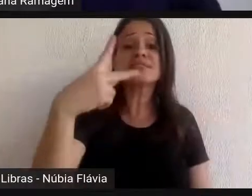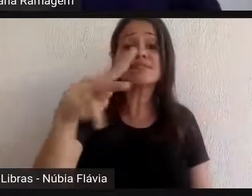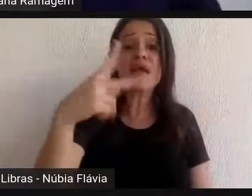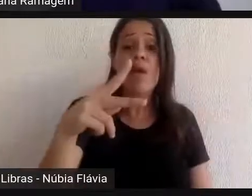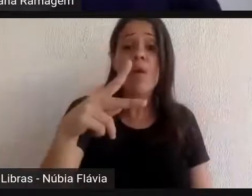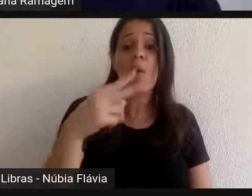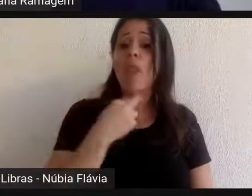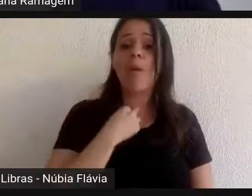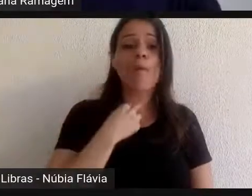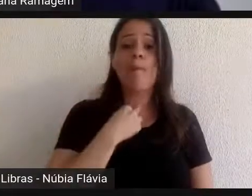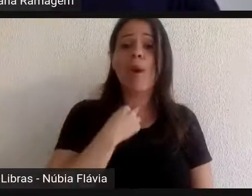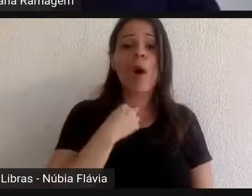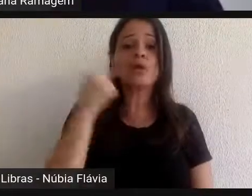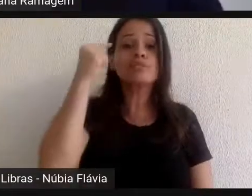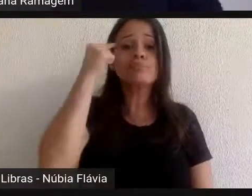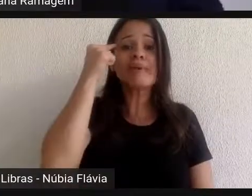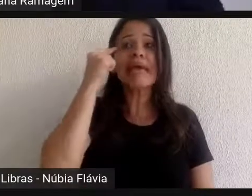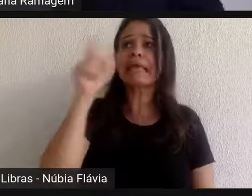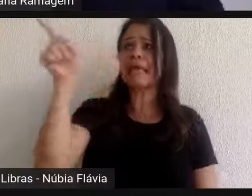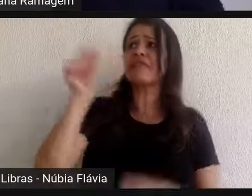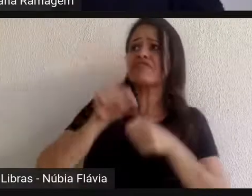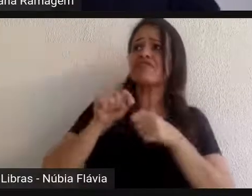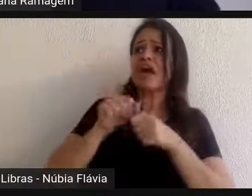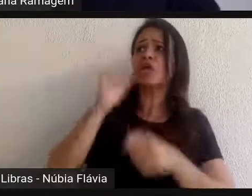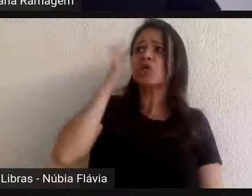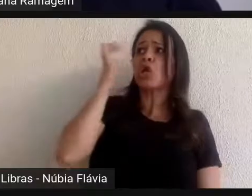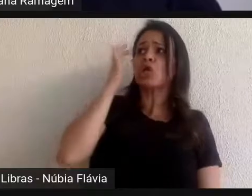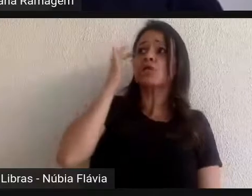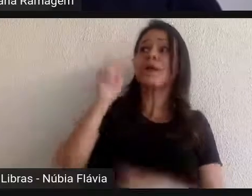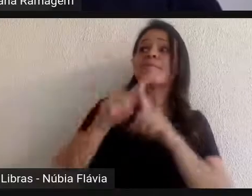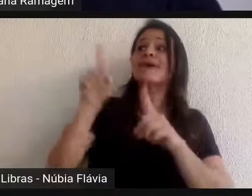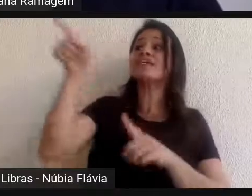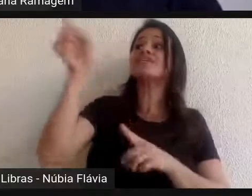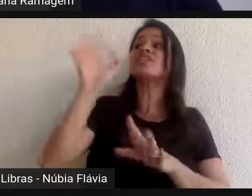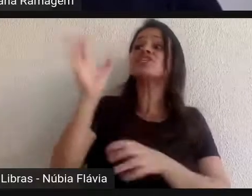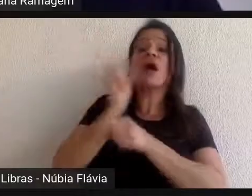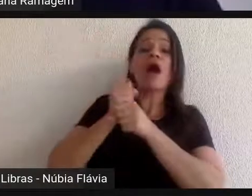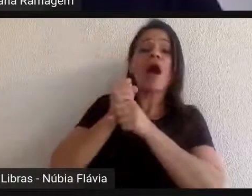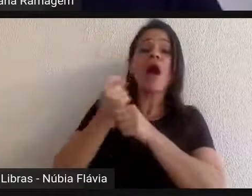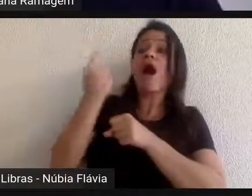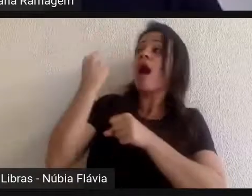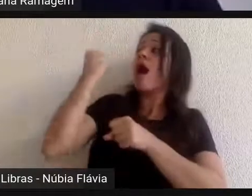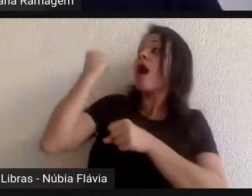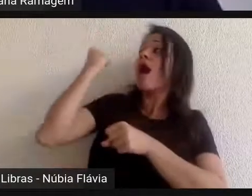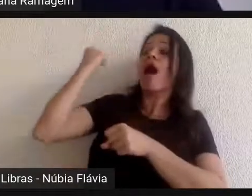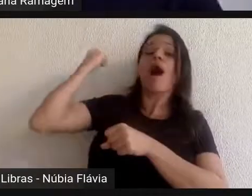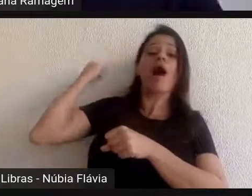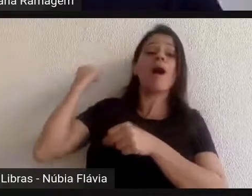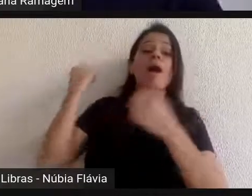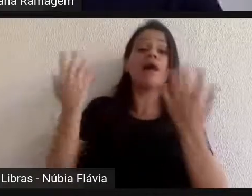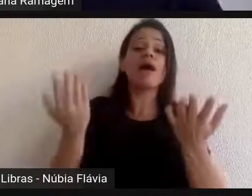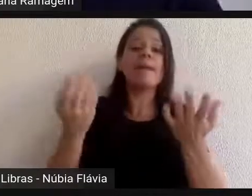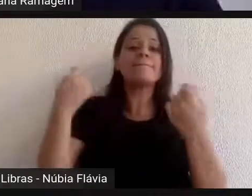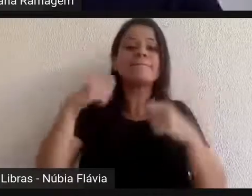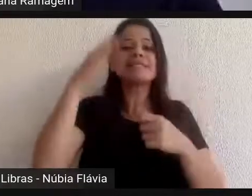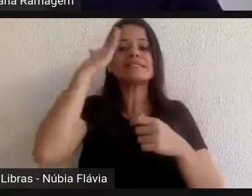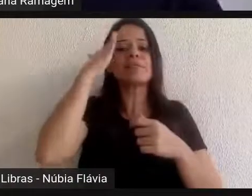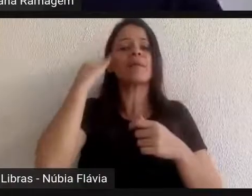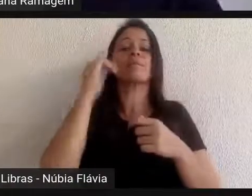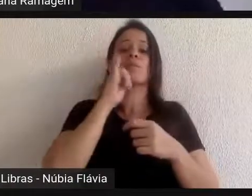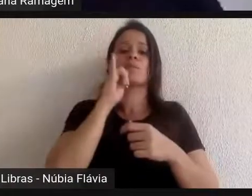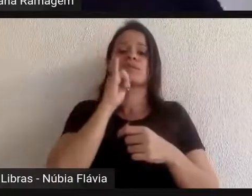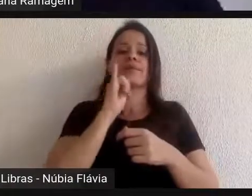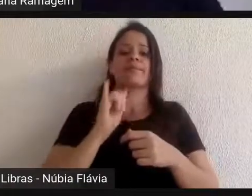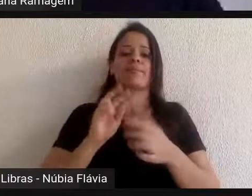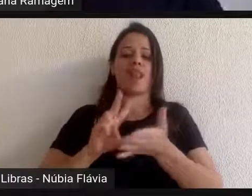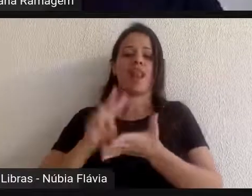A questão do que você faz e o quanto você consegue percorrer, ou levantar,